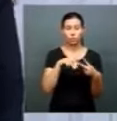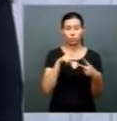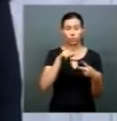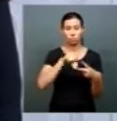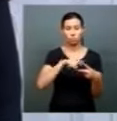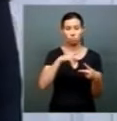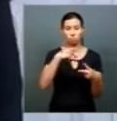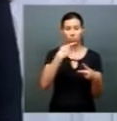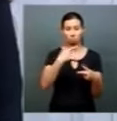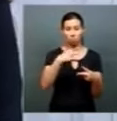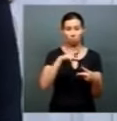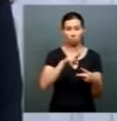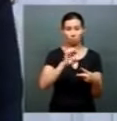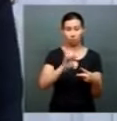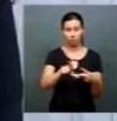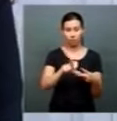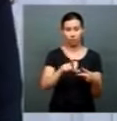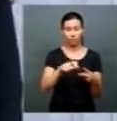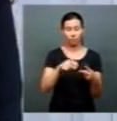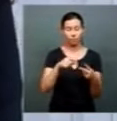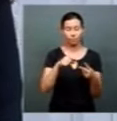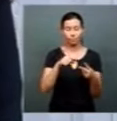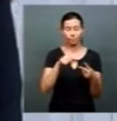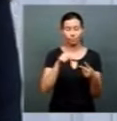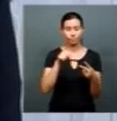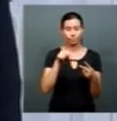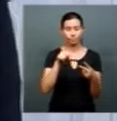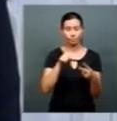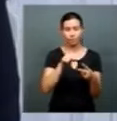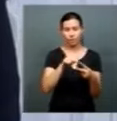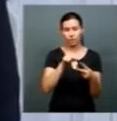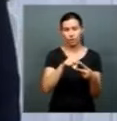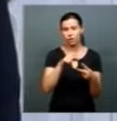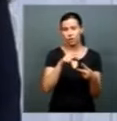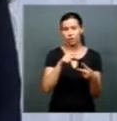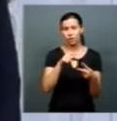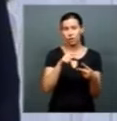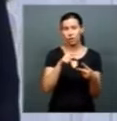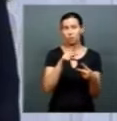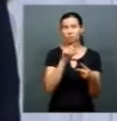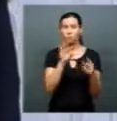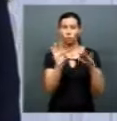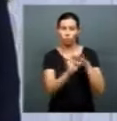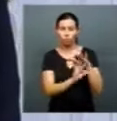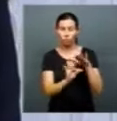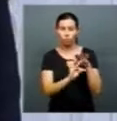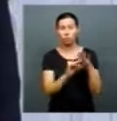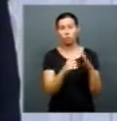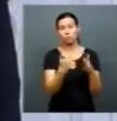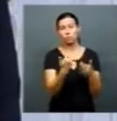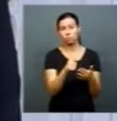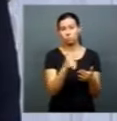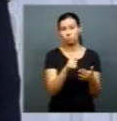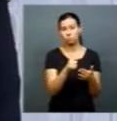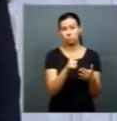existe uma empresa ainda formalizada, o empreendedor tem uma ideia e quer estudar a viabilidade